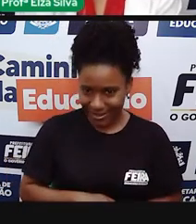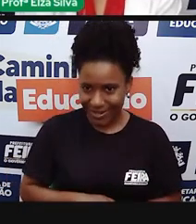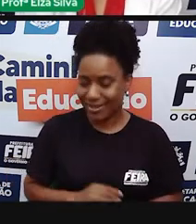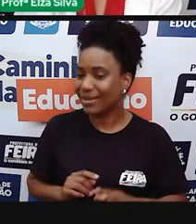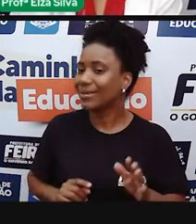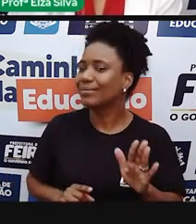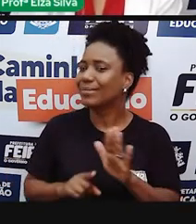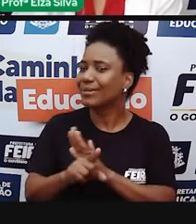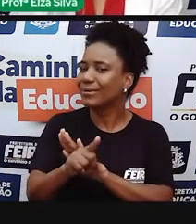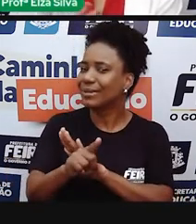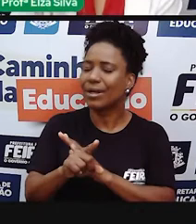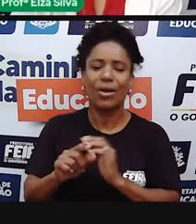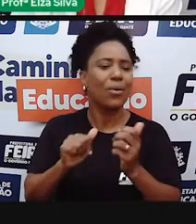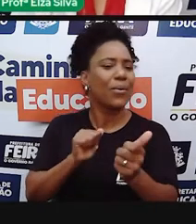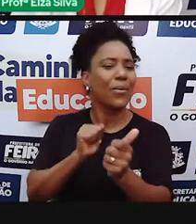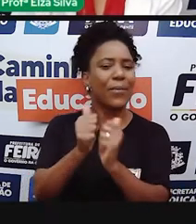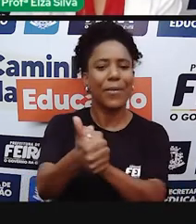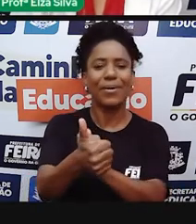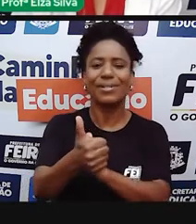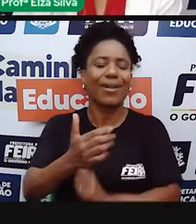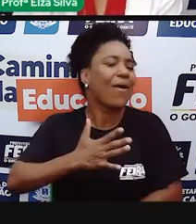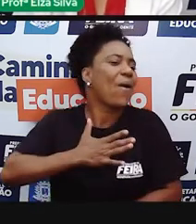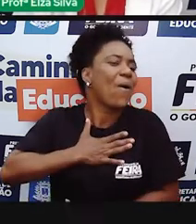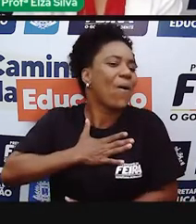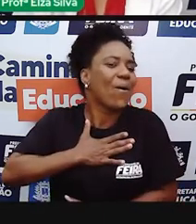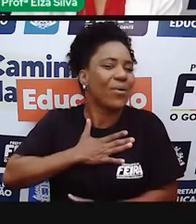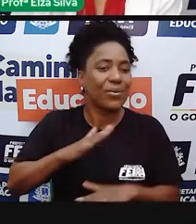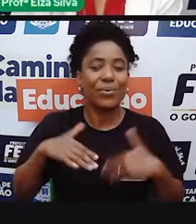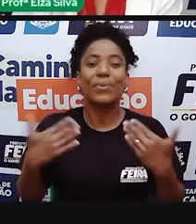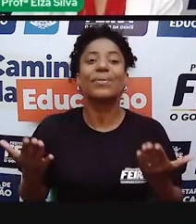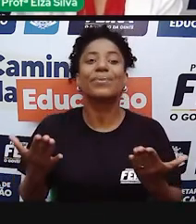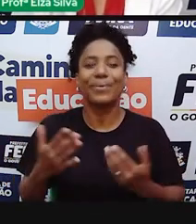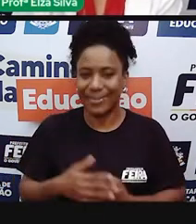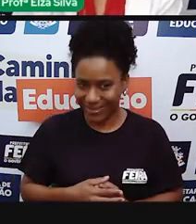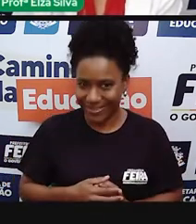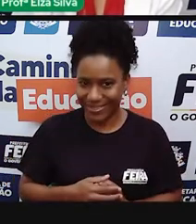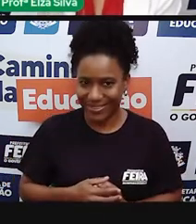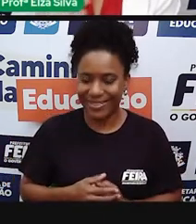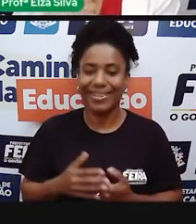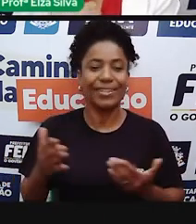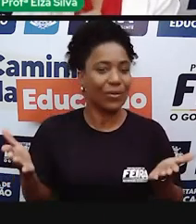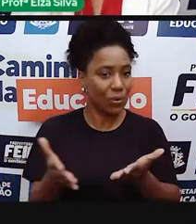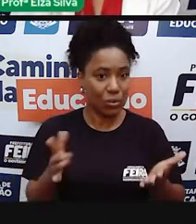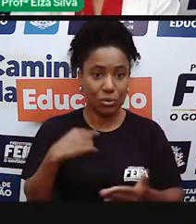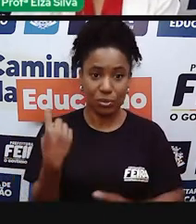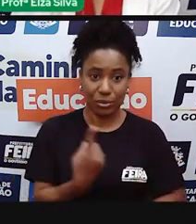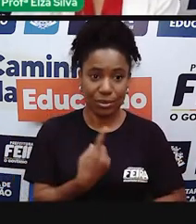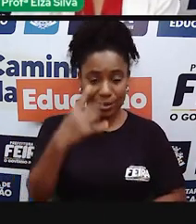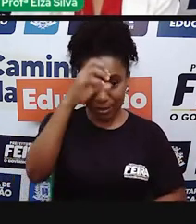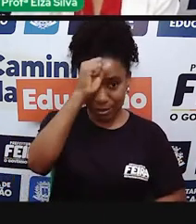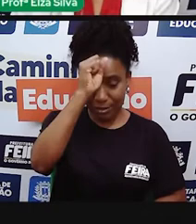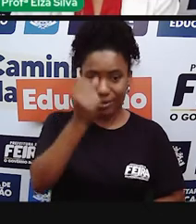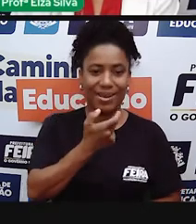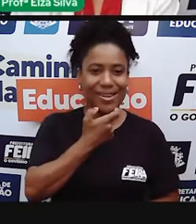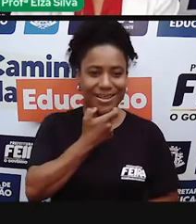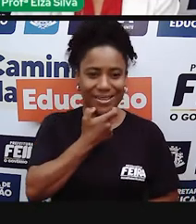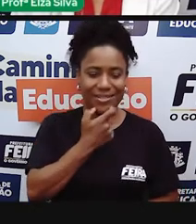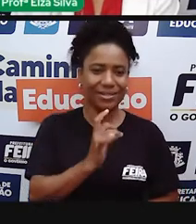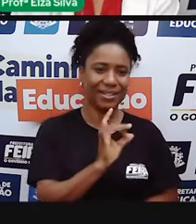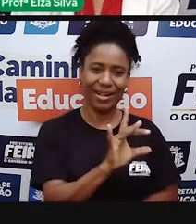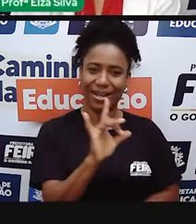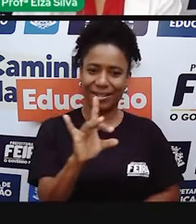você gosta? Vamos aprender um pouco mais a falar em inglês sobre as nossas